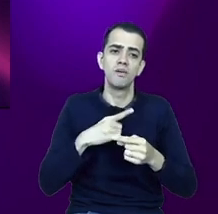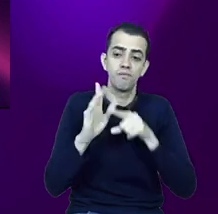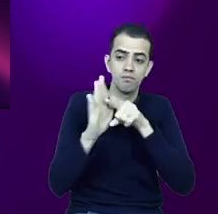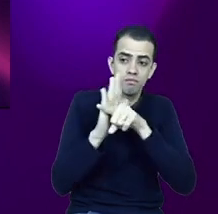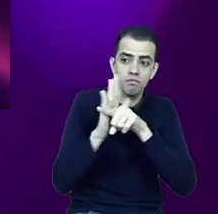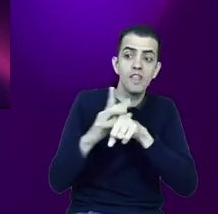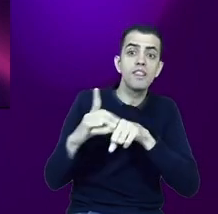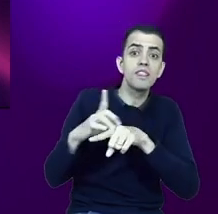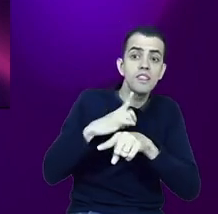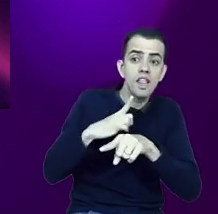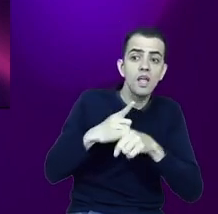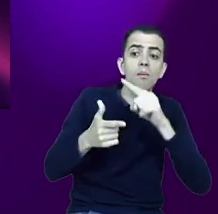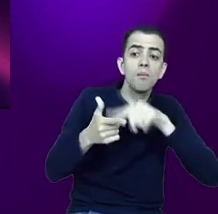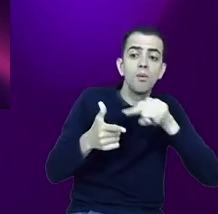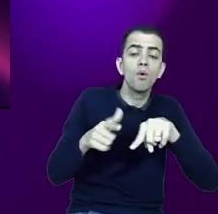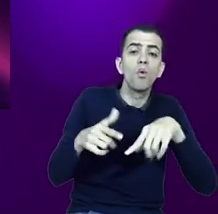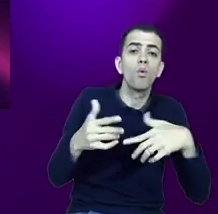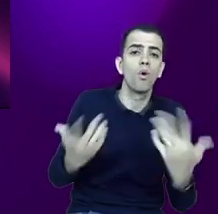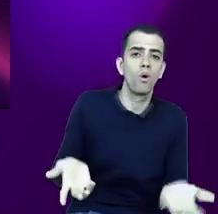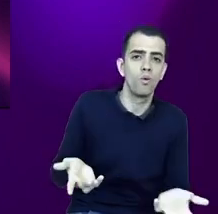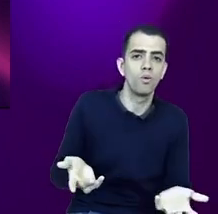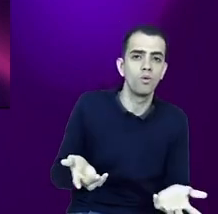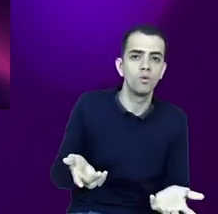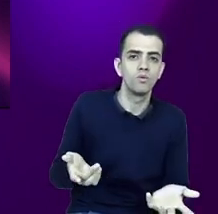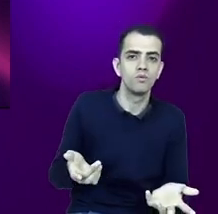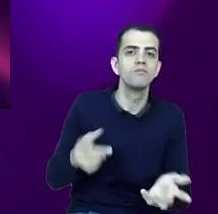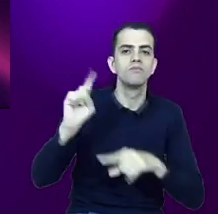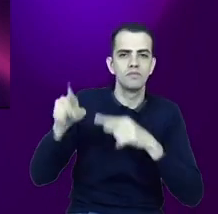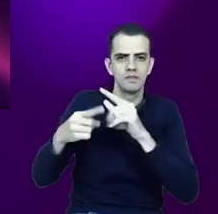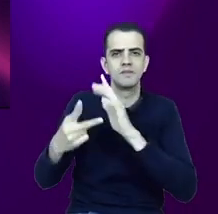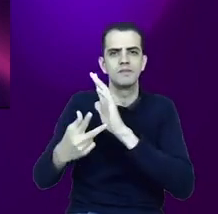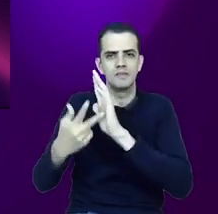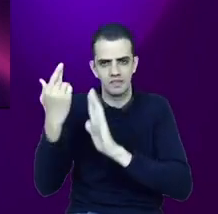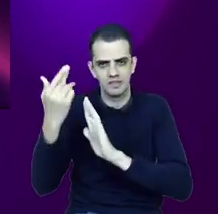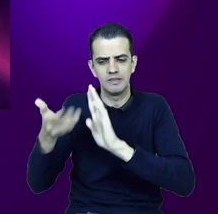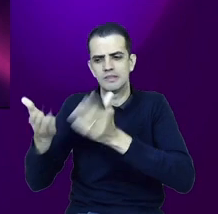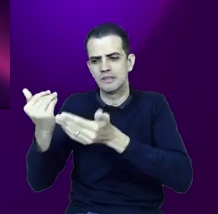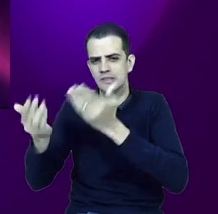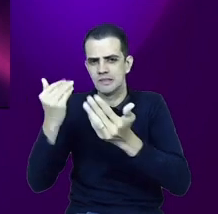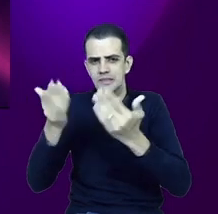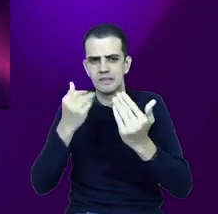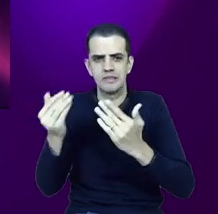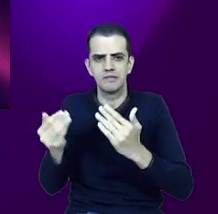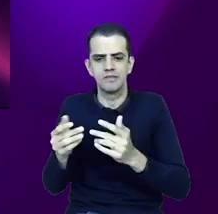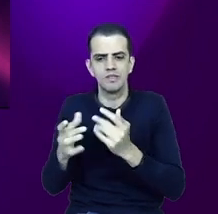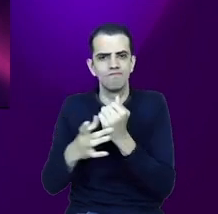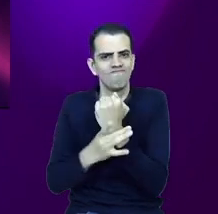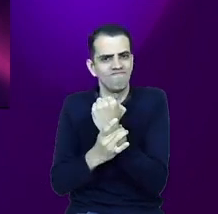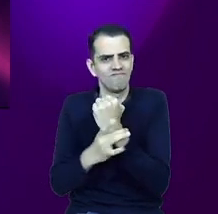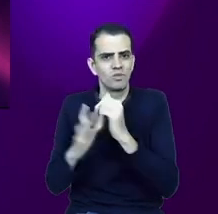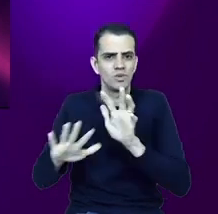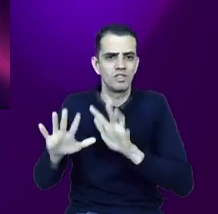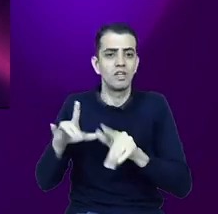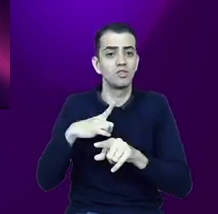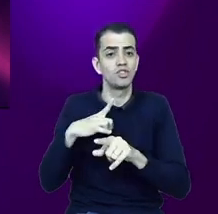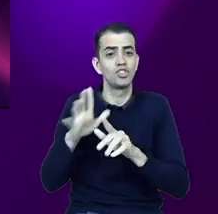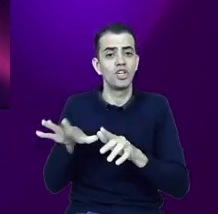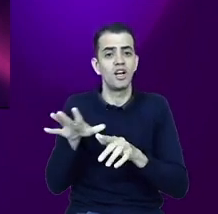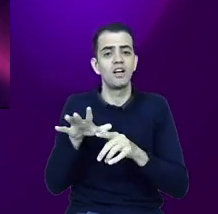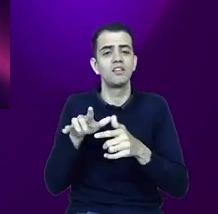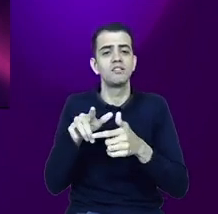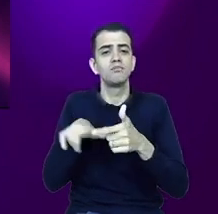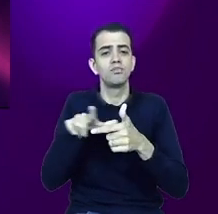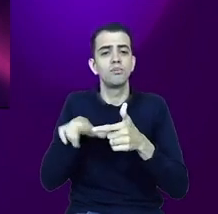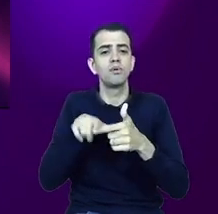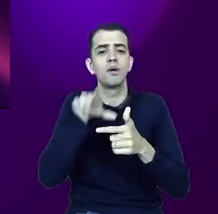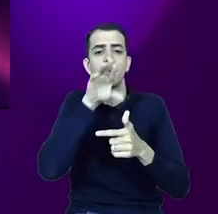vai operá-lo, provavelmente você deve ser muitas vezes mais conservador do que poderia se você já tivesse claro qual é o distúrbio que